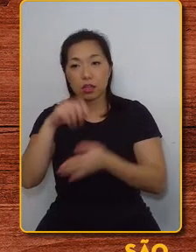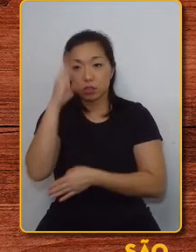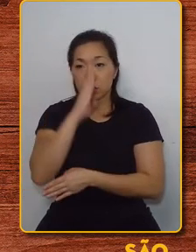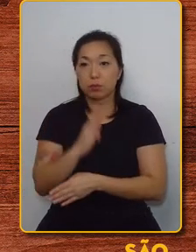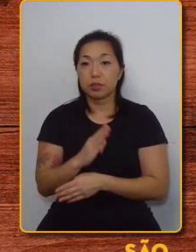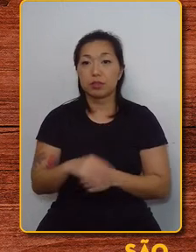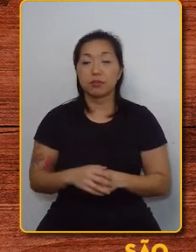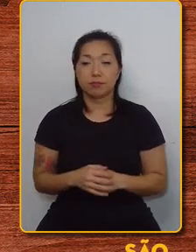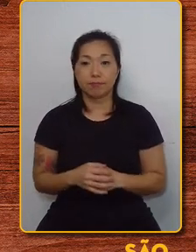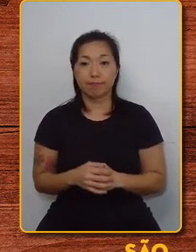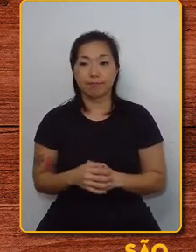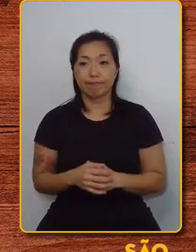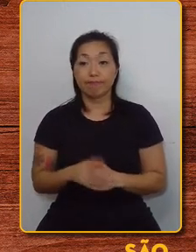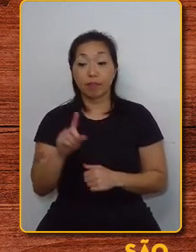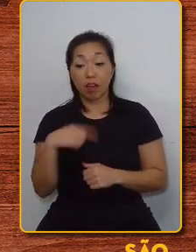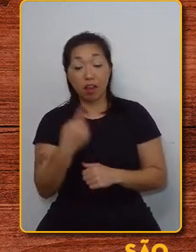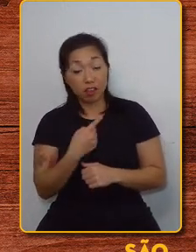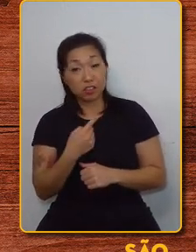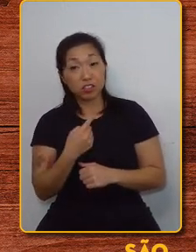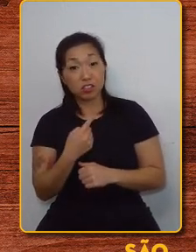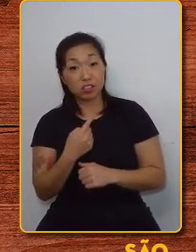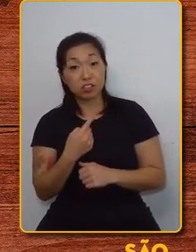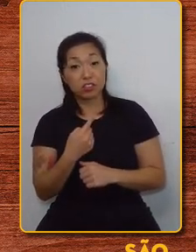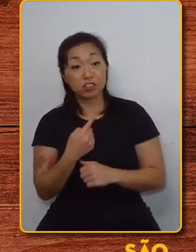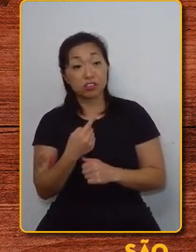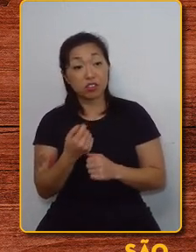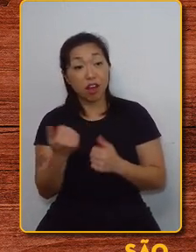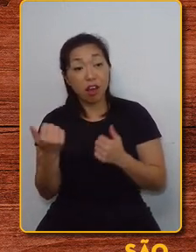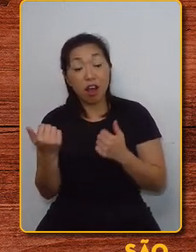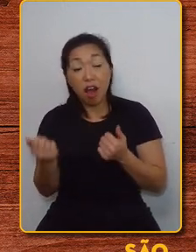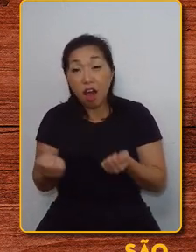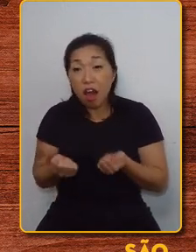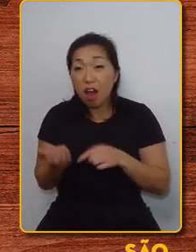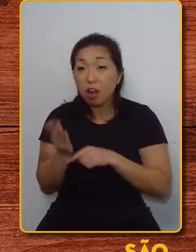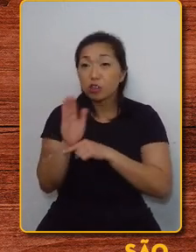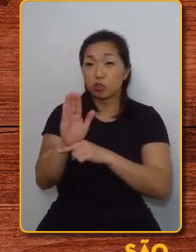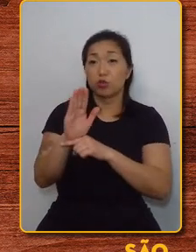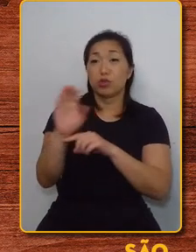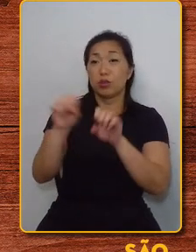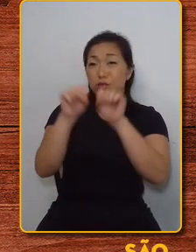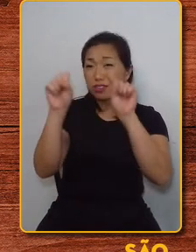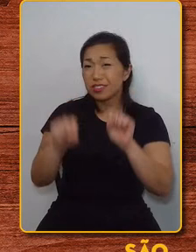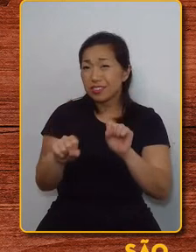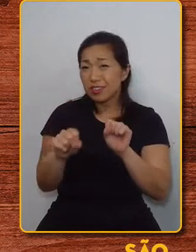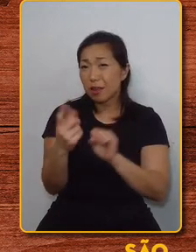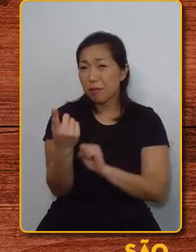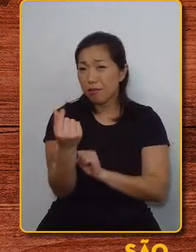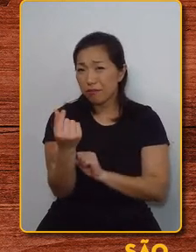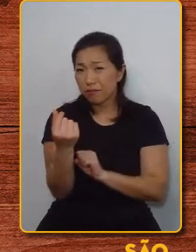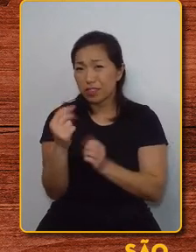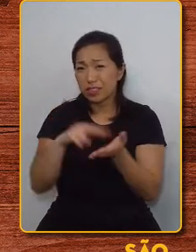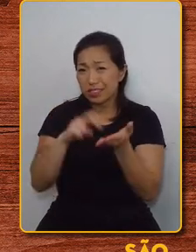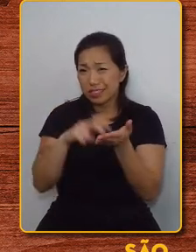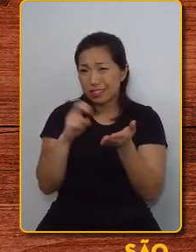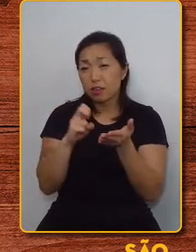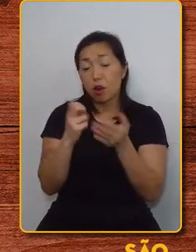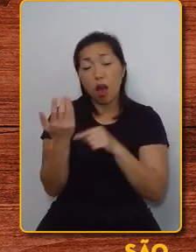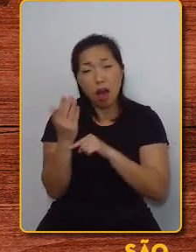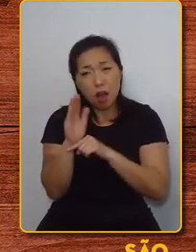Nós favorecemos os ultraprocessados. Todo o sistema tributário favorece tremendamente